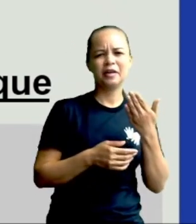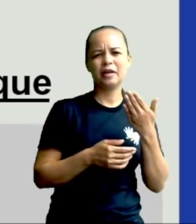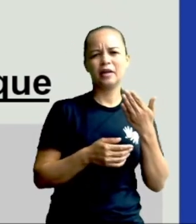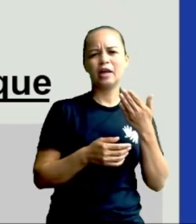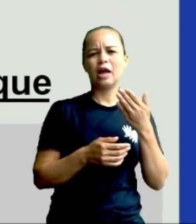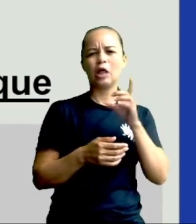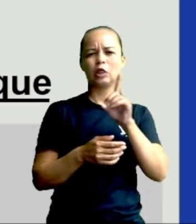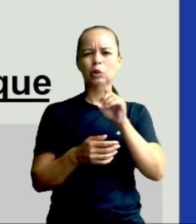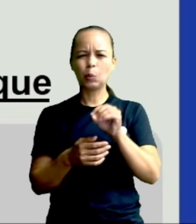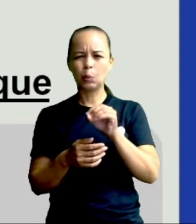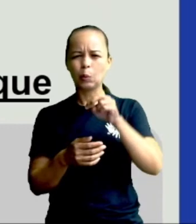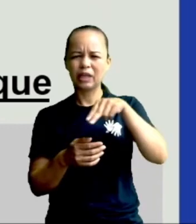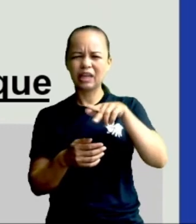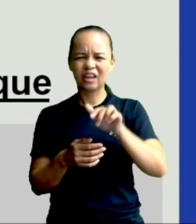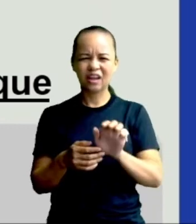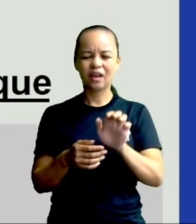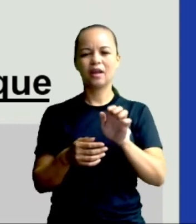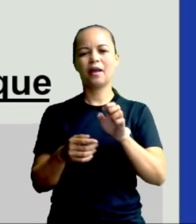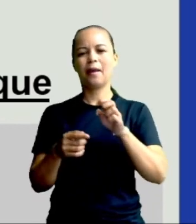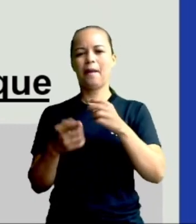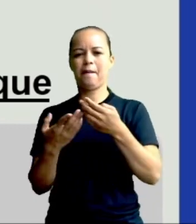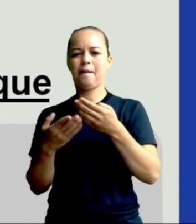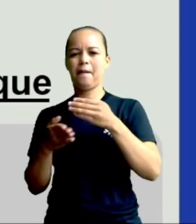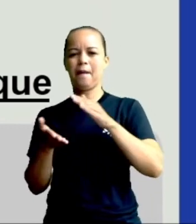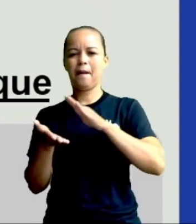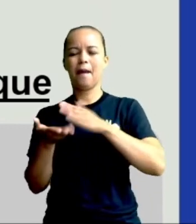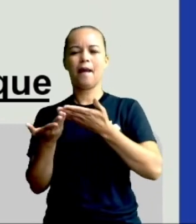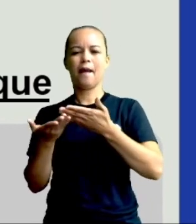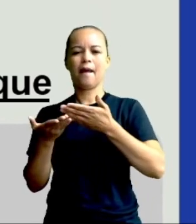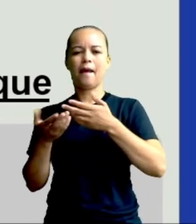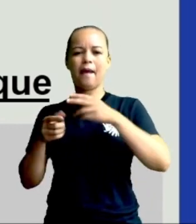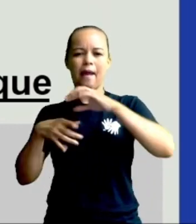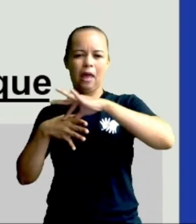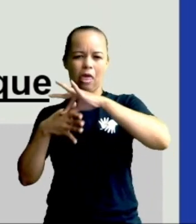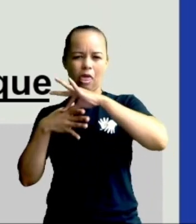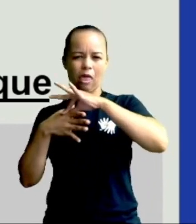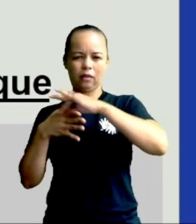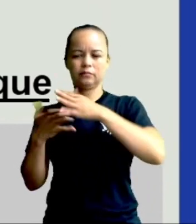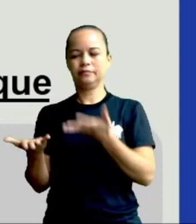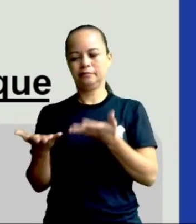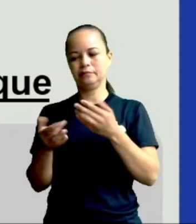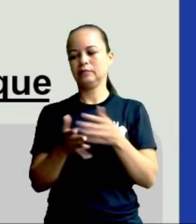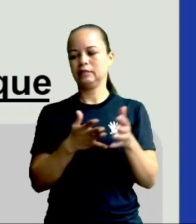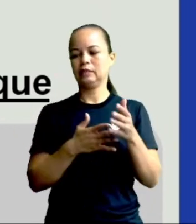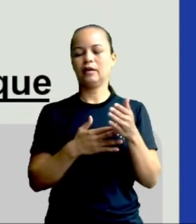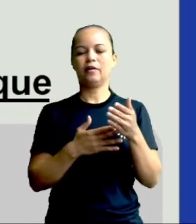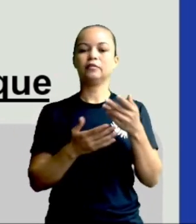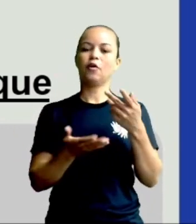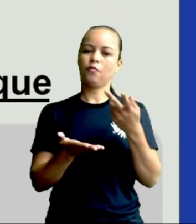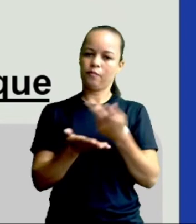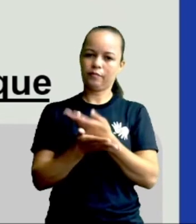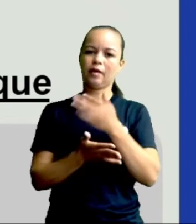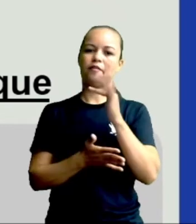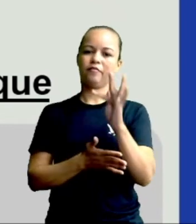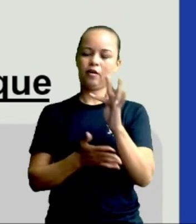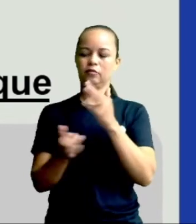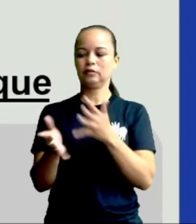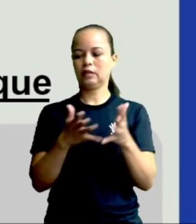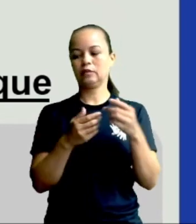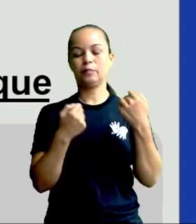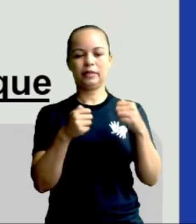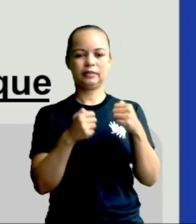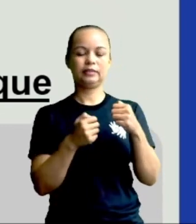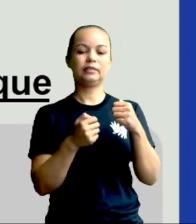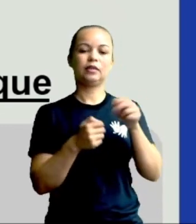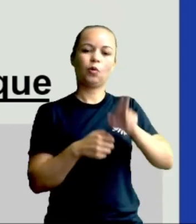falso essa expressão do que ela é falsa nós se com verbo preferir nós sempre temos que utilizar